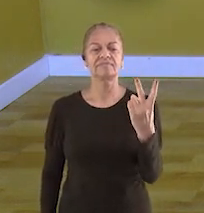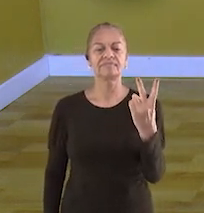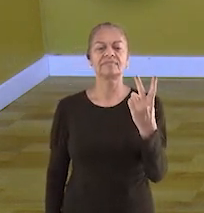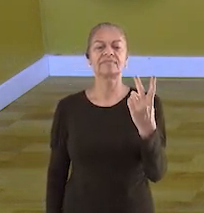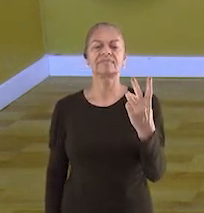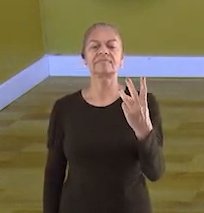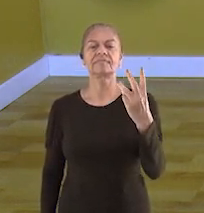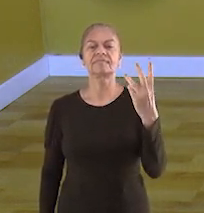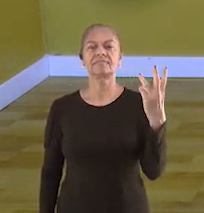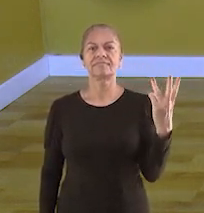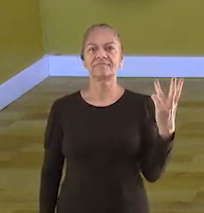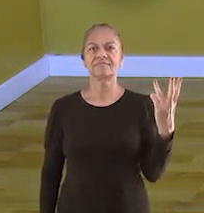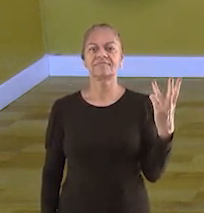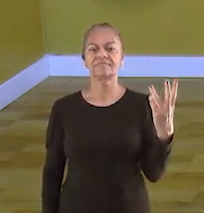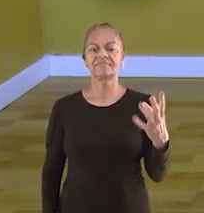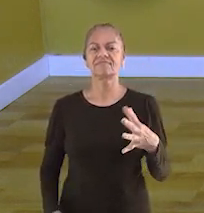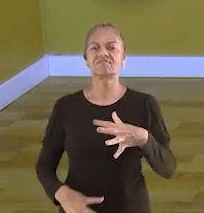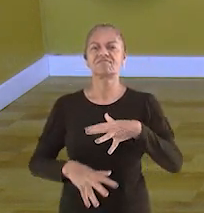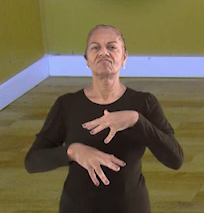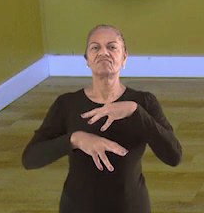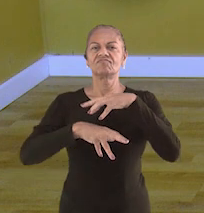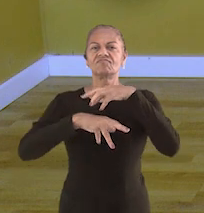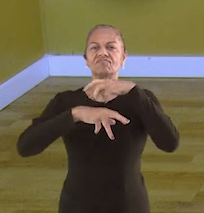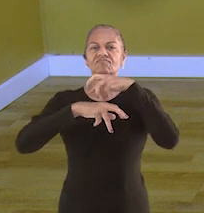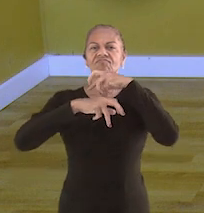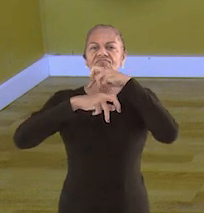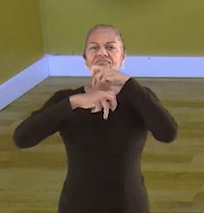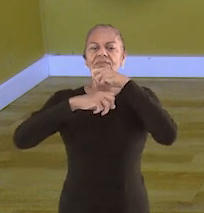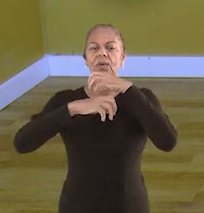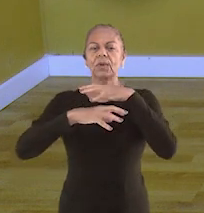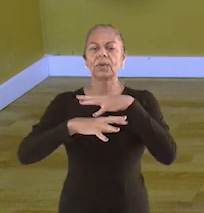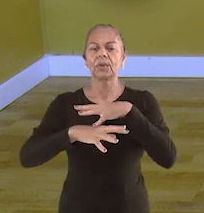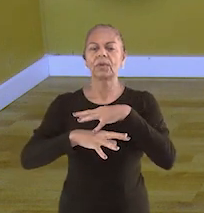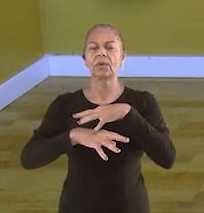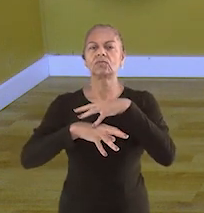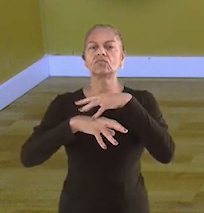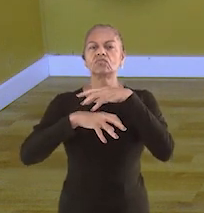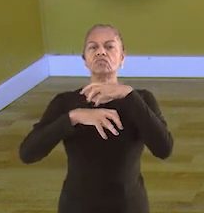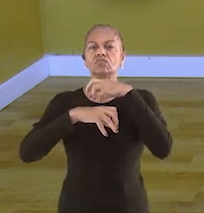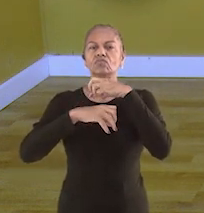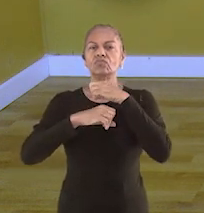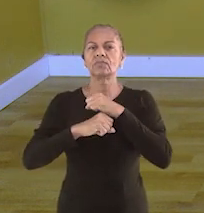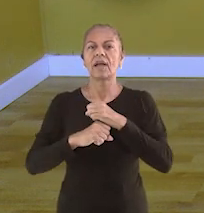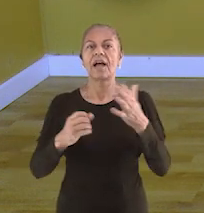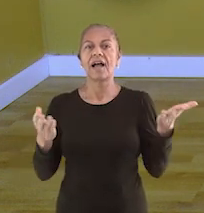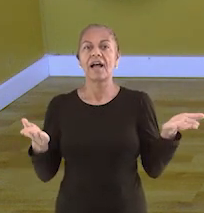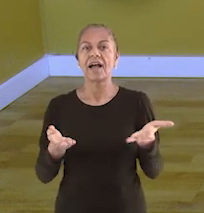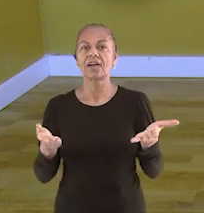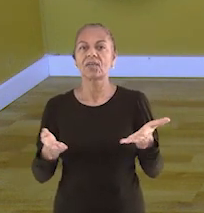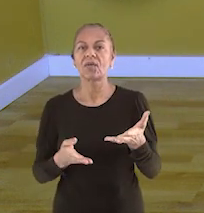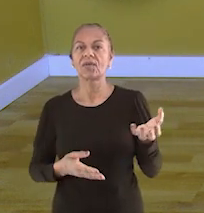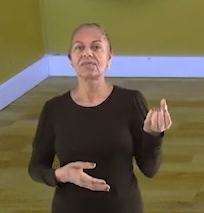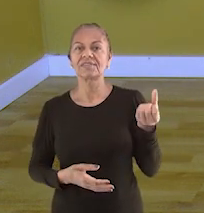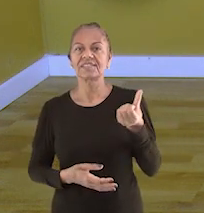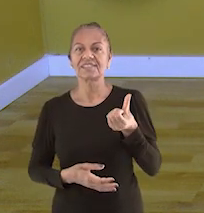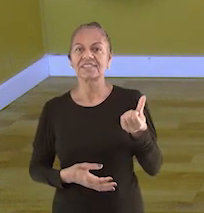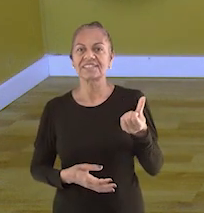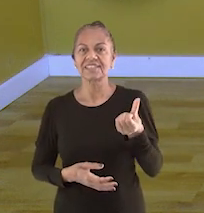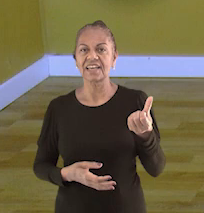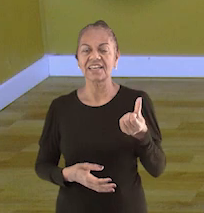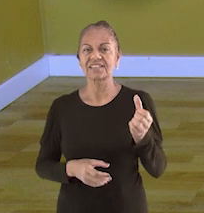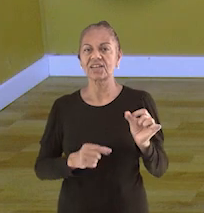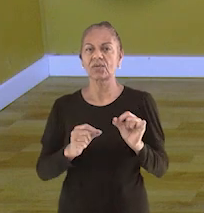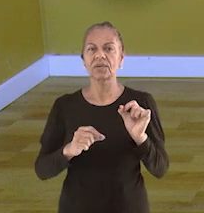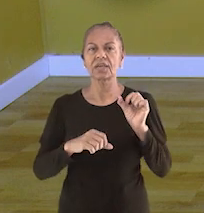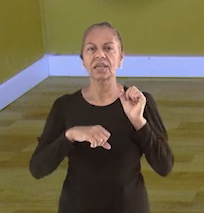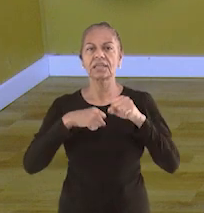1, 2. Respirou. O nosso sexto exercício é a corrida estacionária, que também pode ser chamada